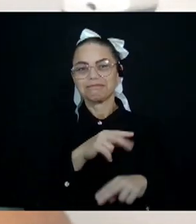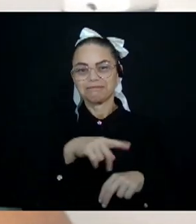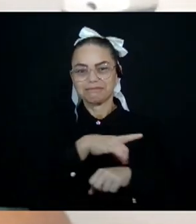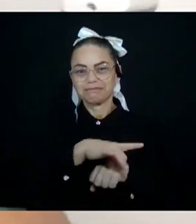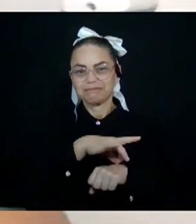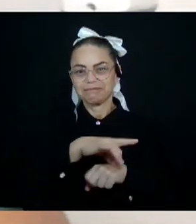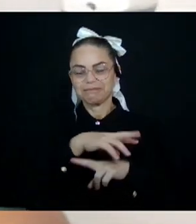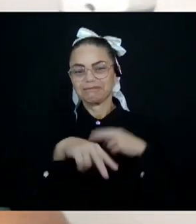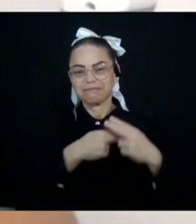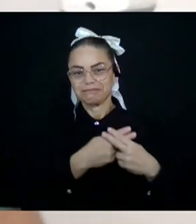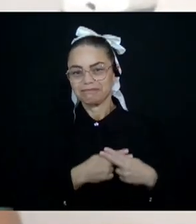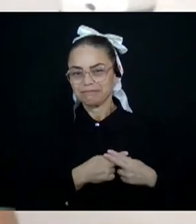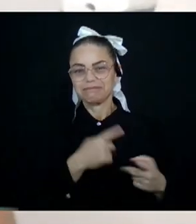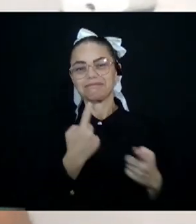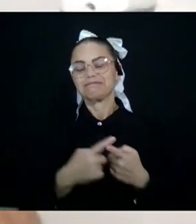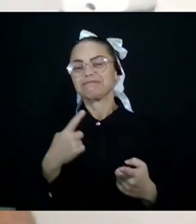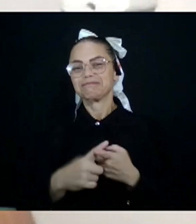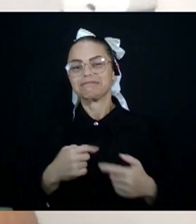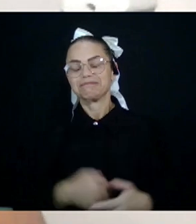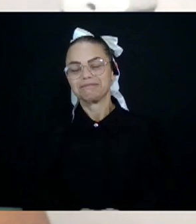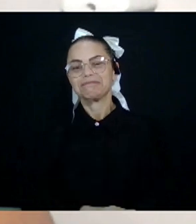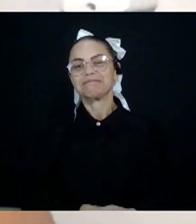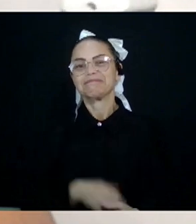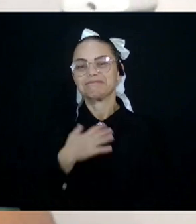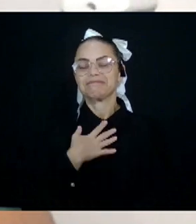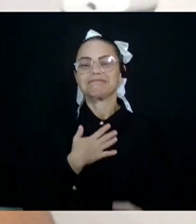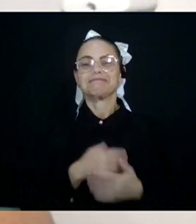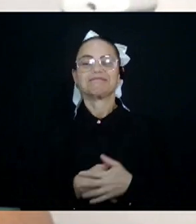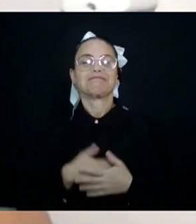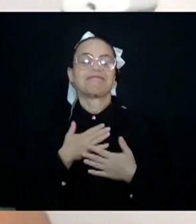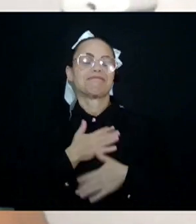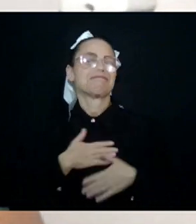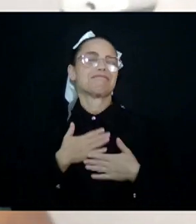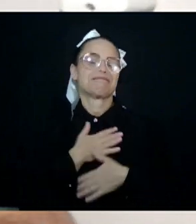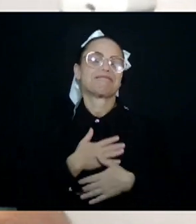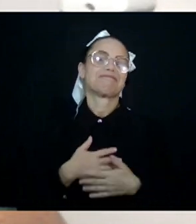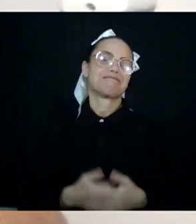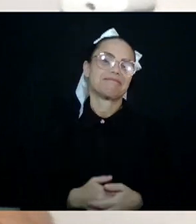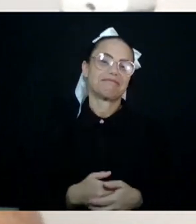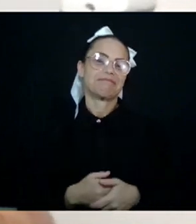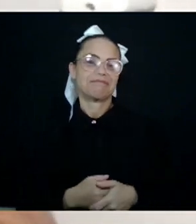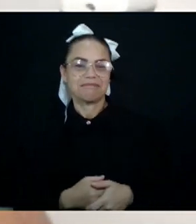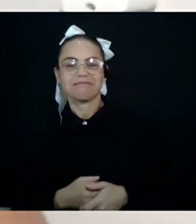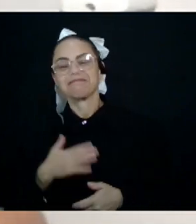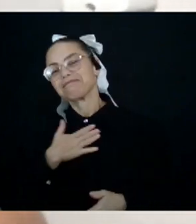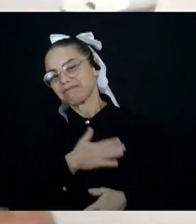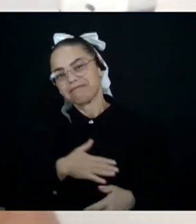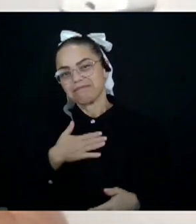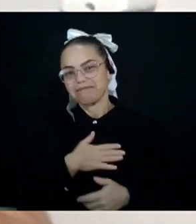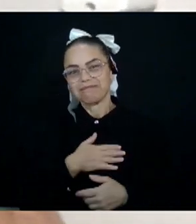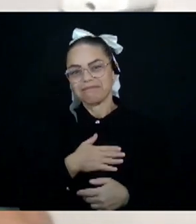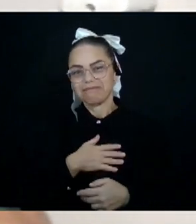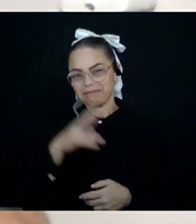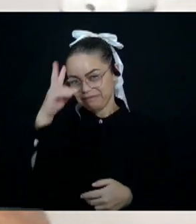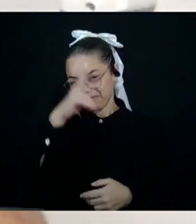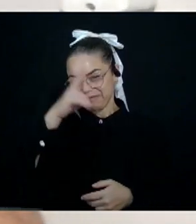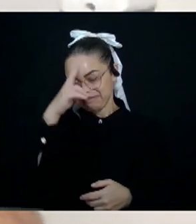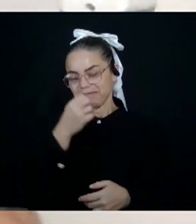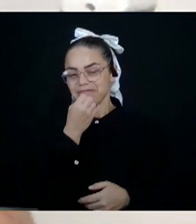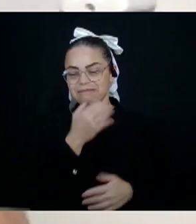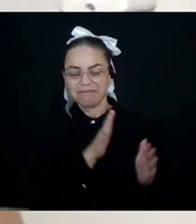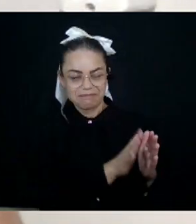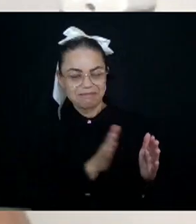afeta tanto porque, como eu disse, eu sou muito saudosista, né? Uhum. Então, eu gosto muito de guardar os momentos bons, fotos e